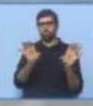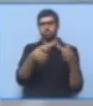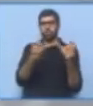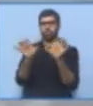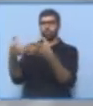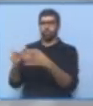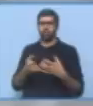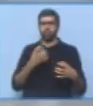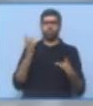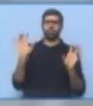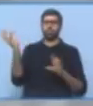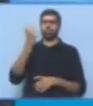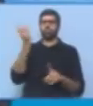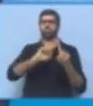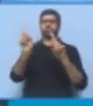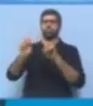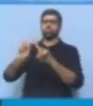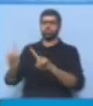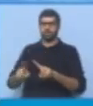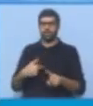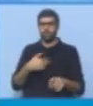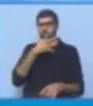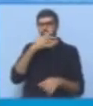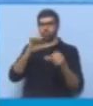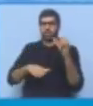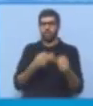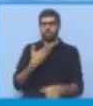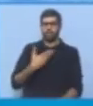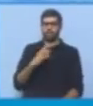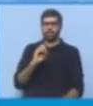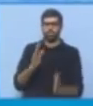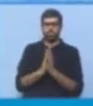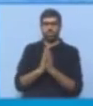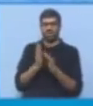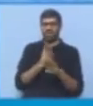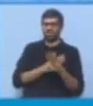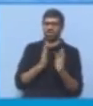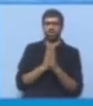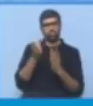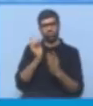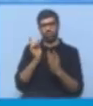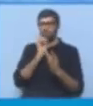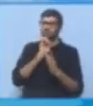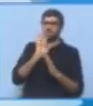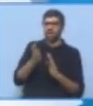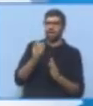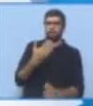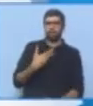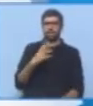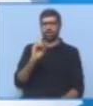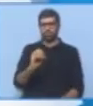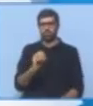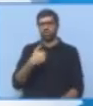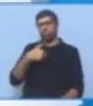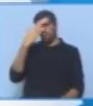as culturas. É um discurso do São Pedro, naquela altura ainda não era São, talvez já fosse, mas era o Pedro. Eu acho que